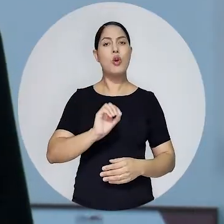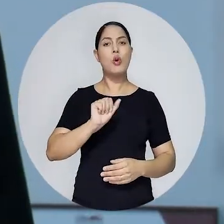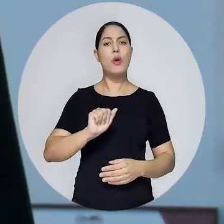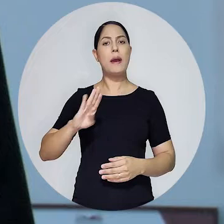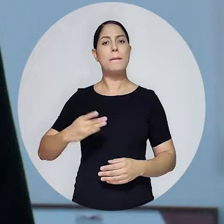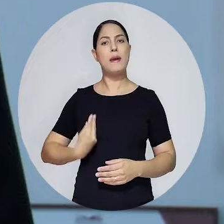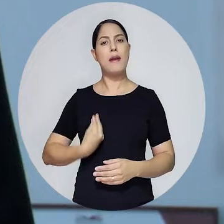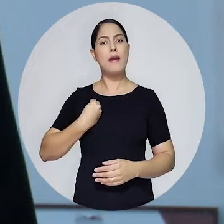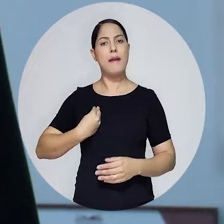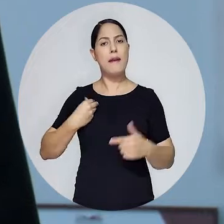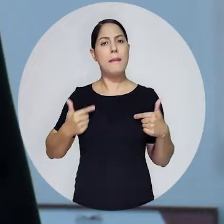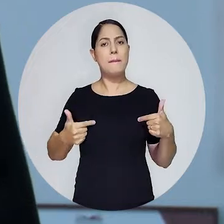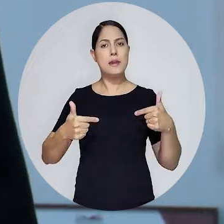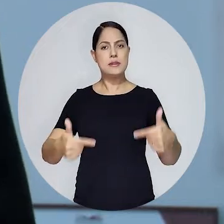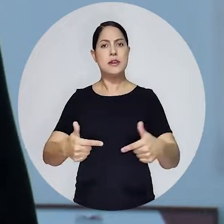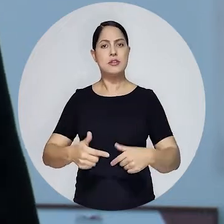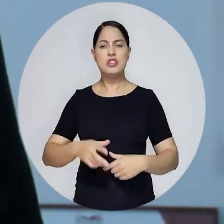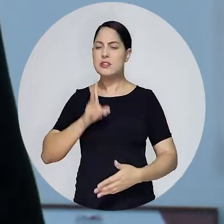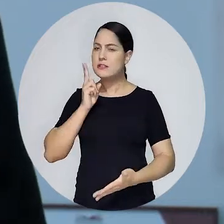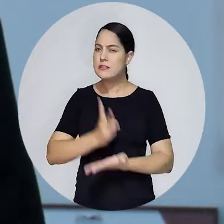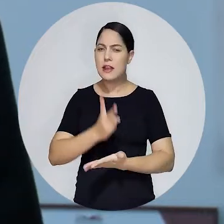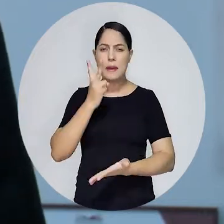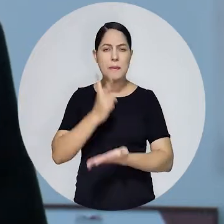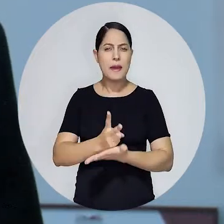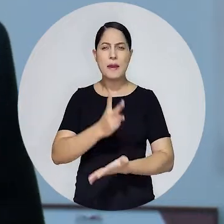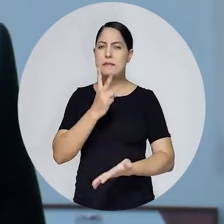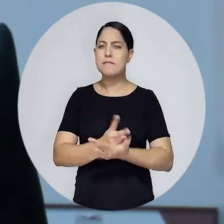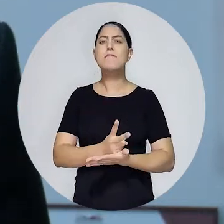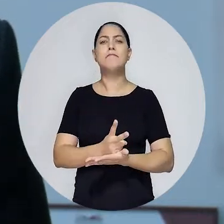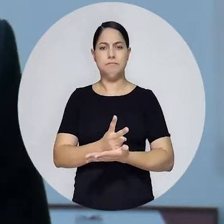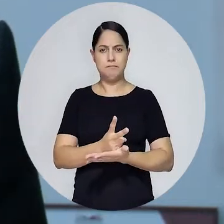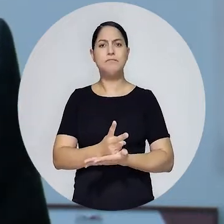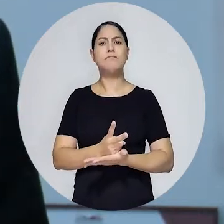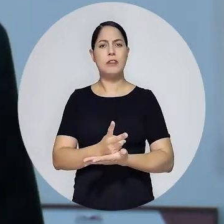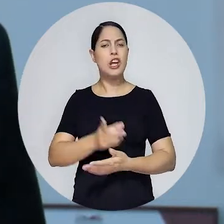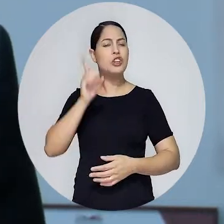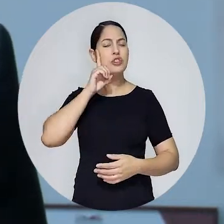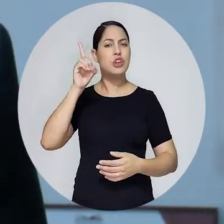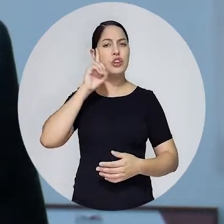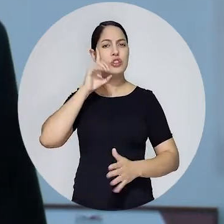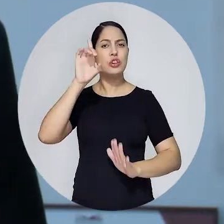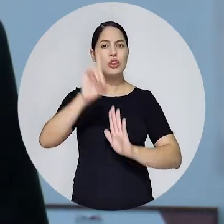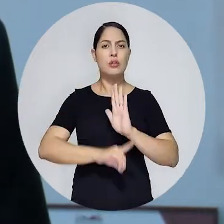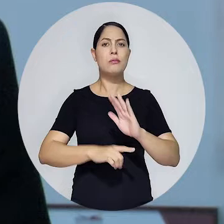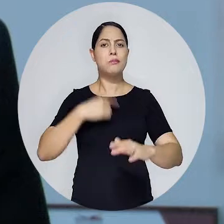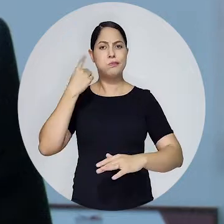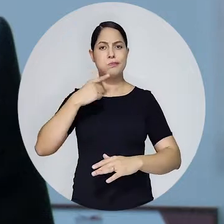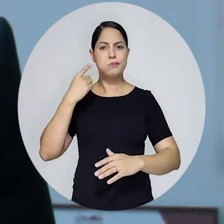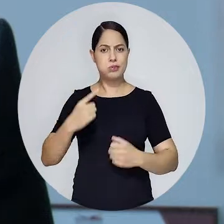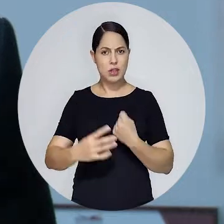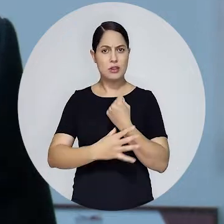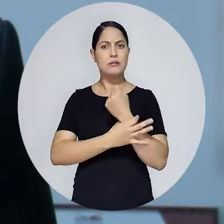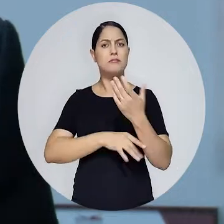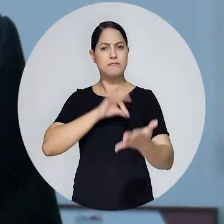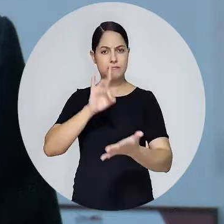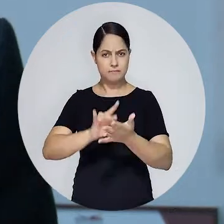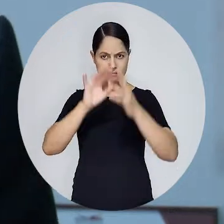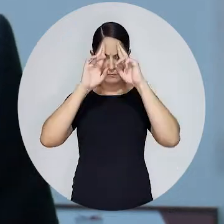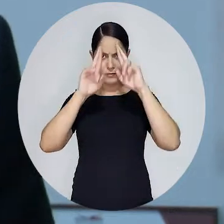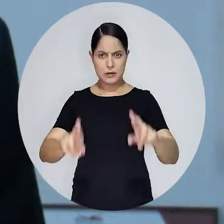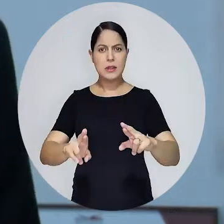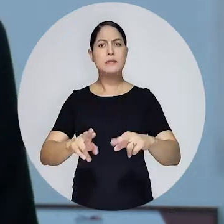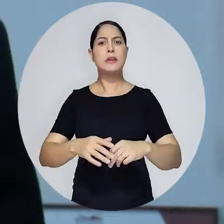dos Advogados do Brasil estará presente a cada evento e cada dia mais para que as prerrogativas da advocacia